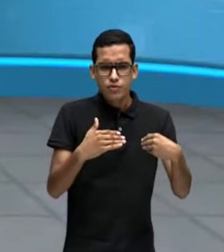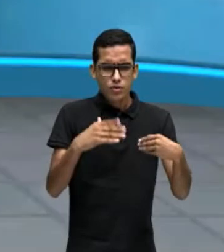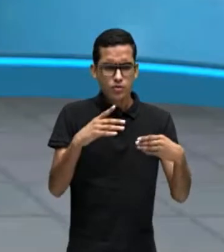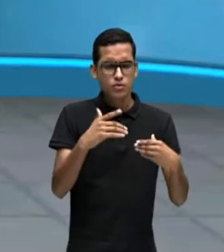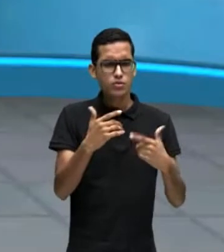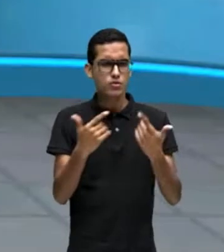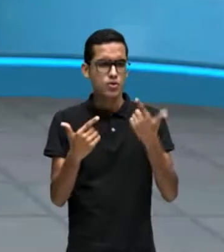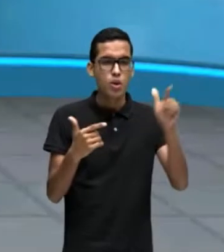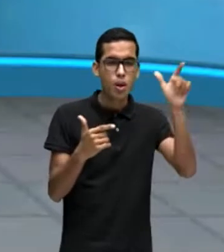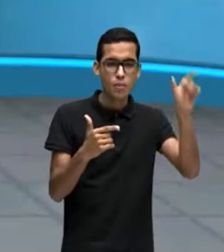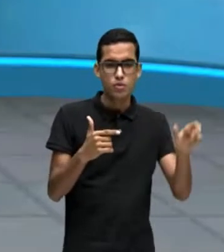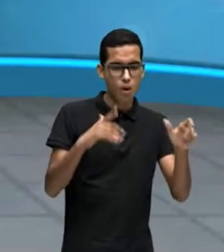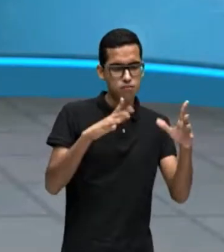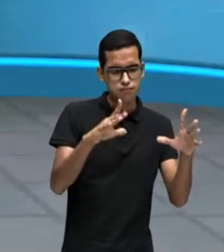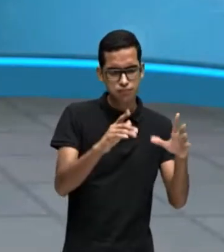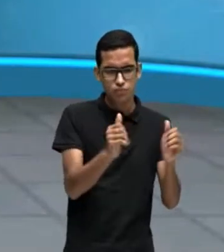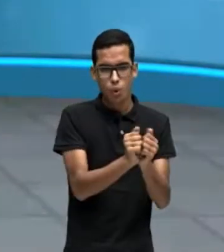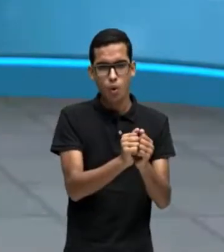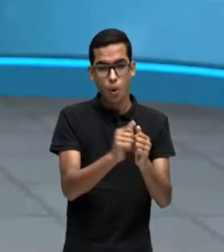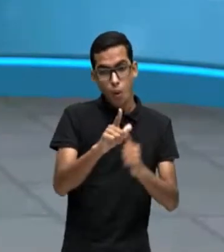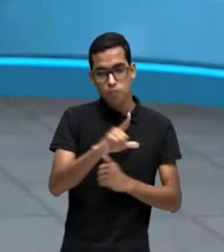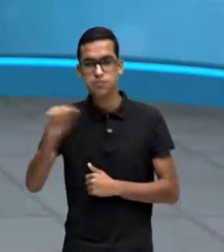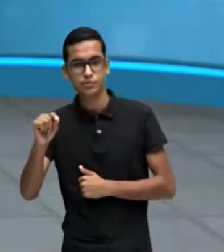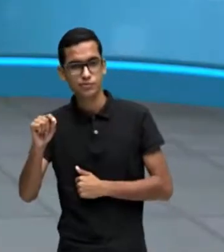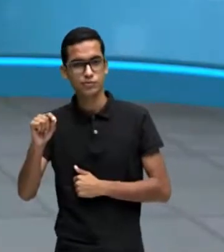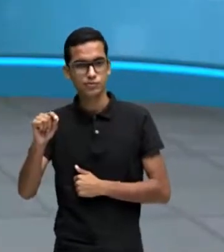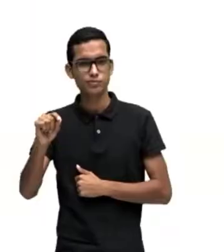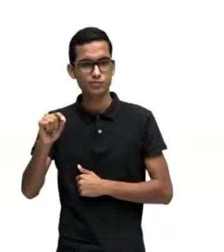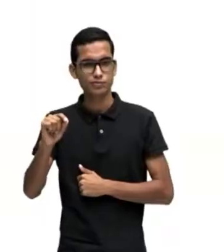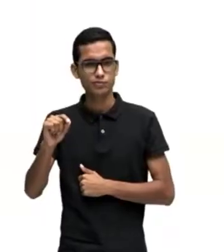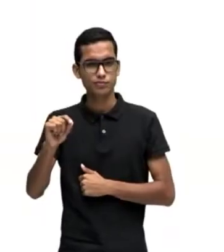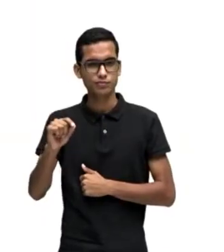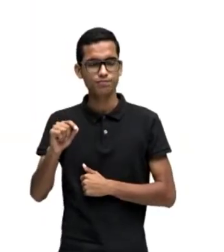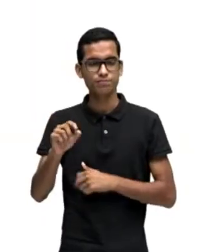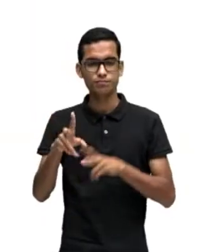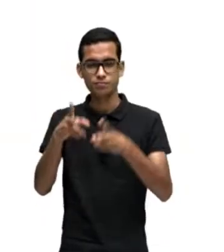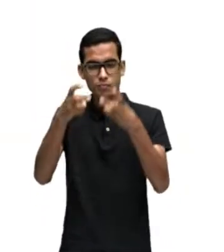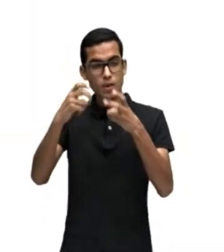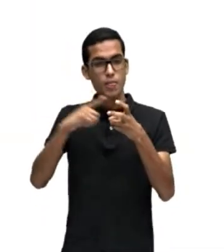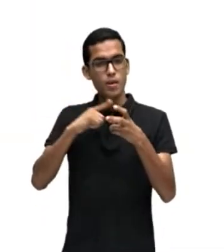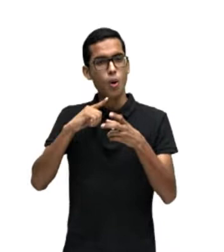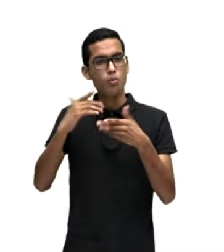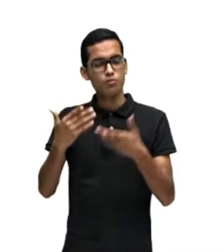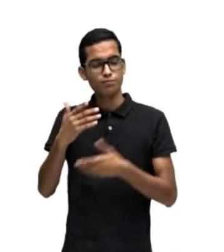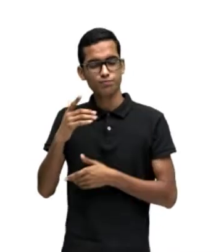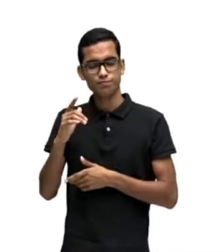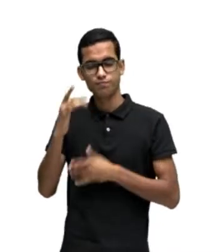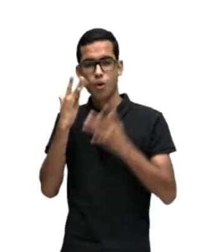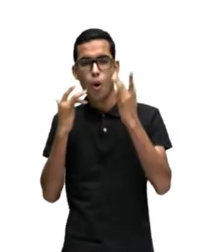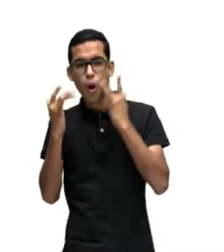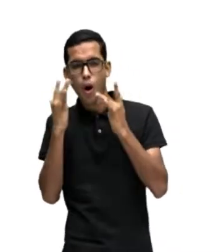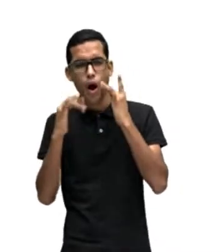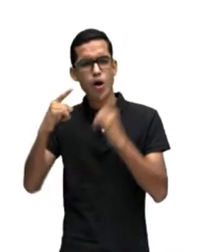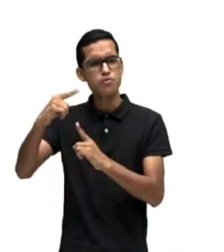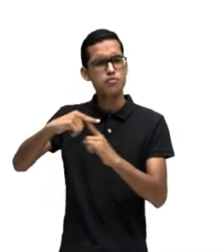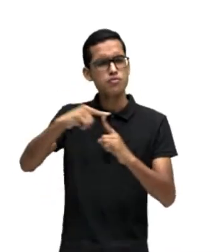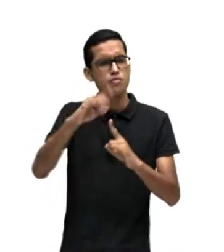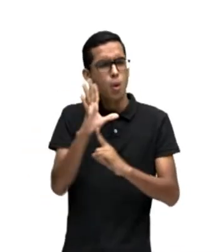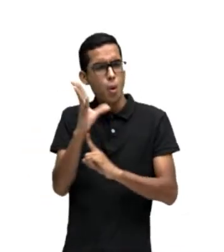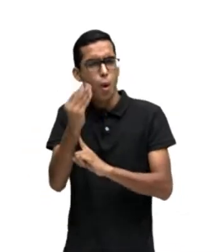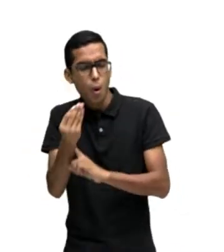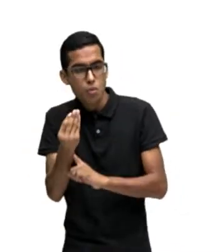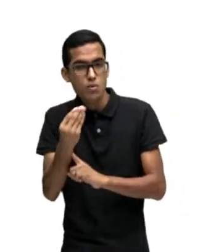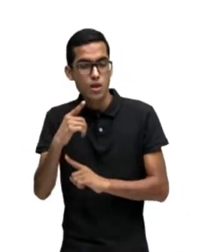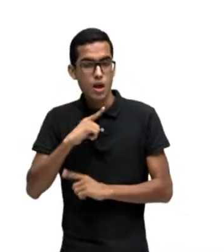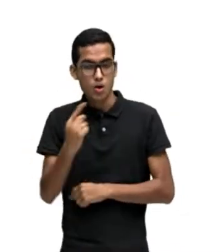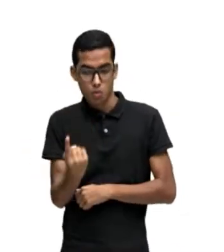uma encenação. Né? Então, o teatro, ele é uma forma de arte na qual um ou vários